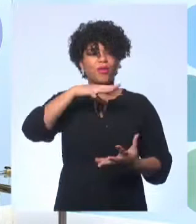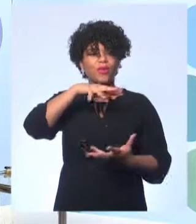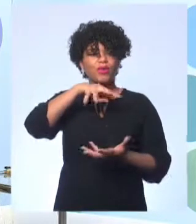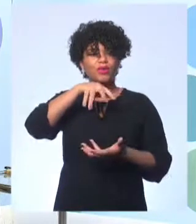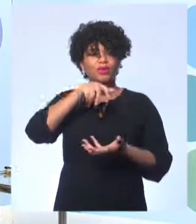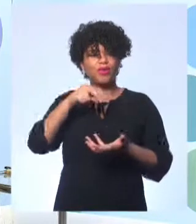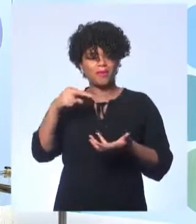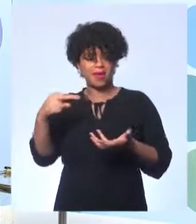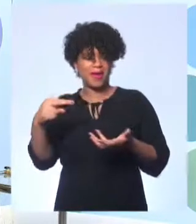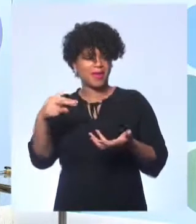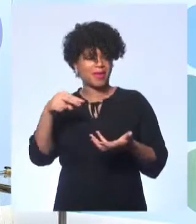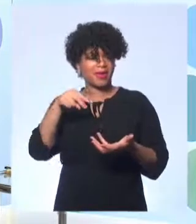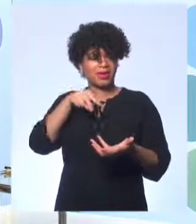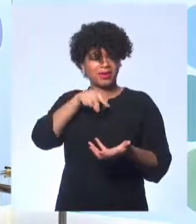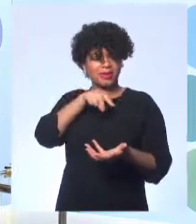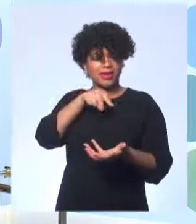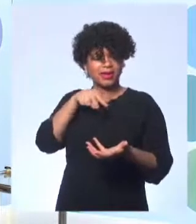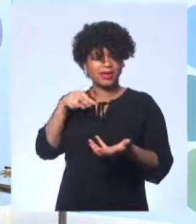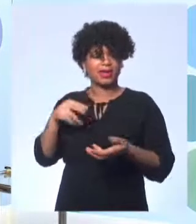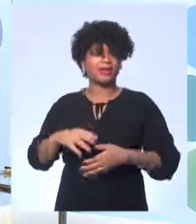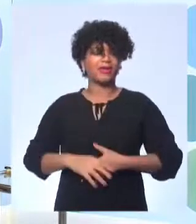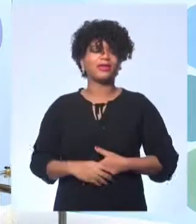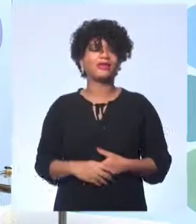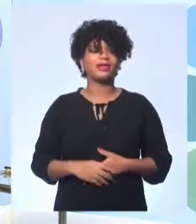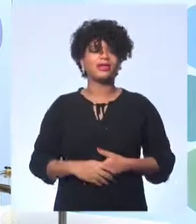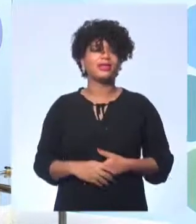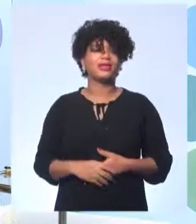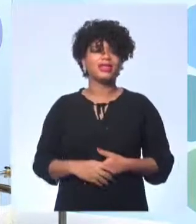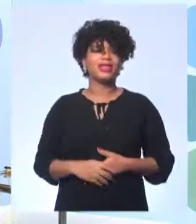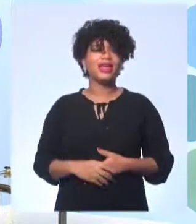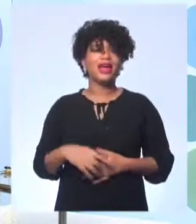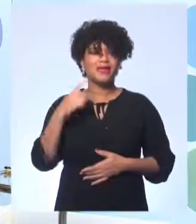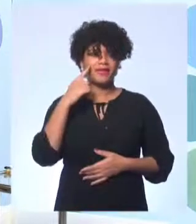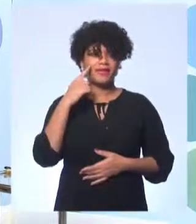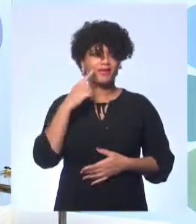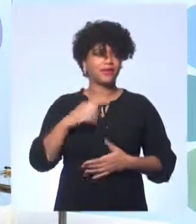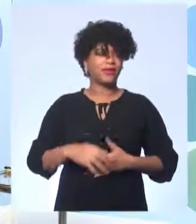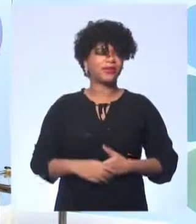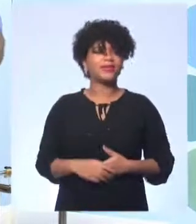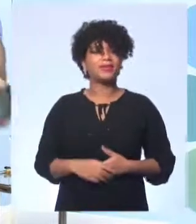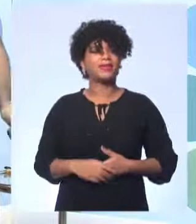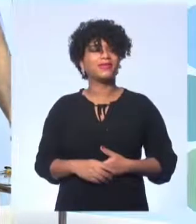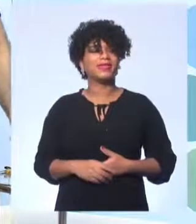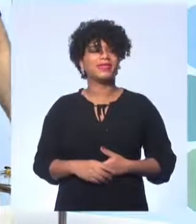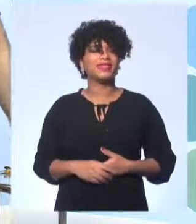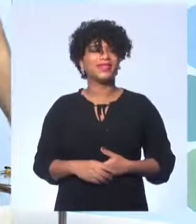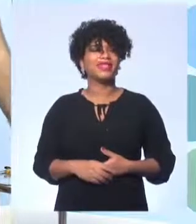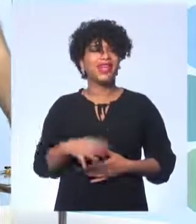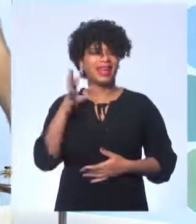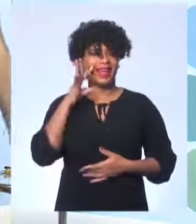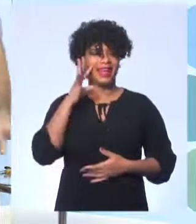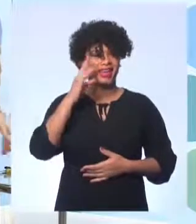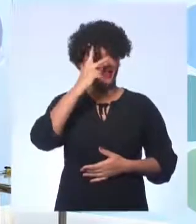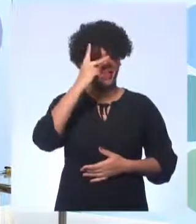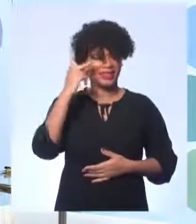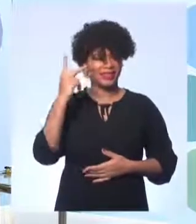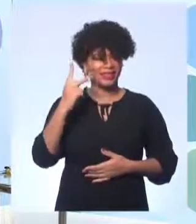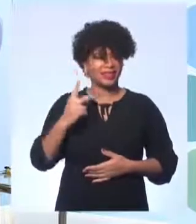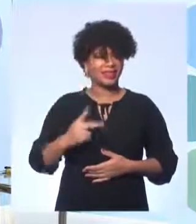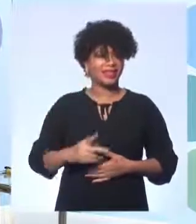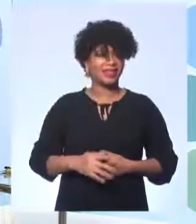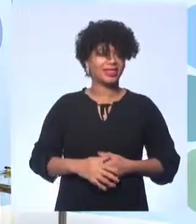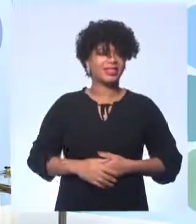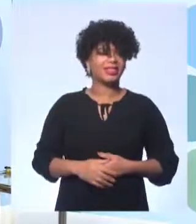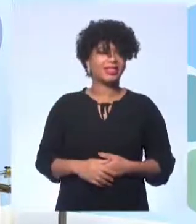do punk, hein? Por outras perspectivas. Garotos Podres e Ramones foram influências. Legal, gente. Então, eu